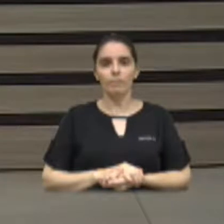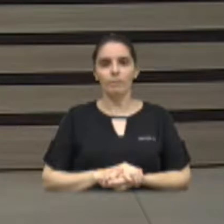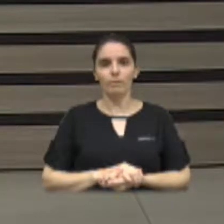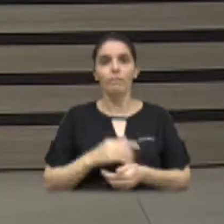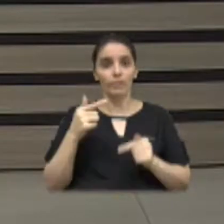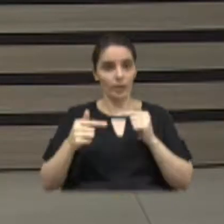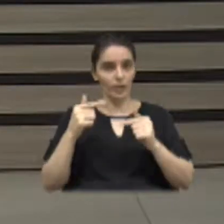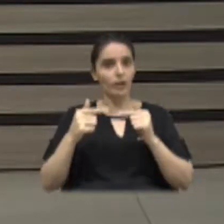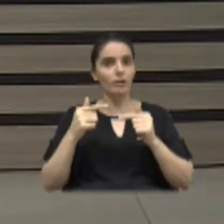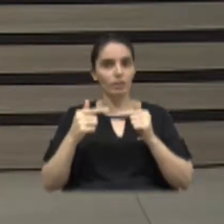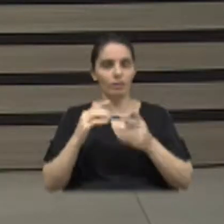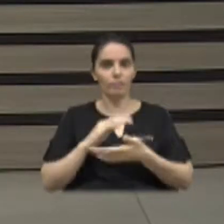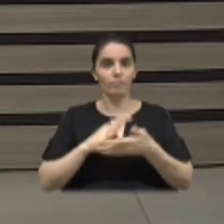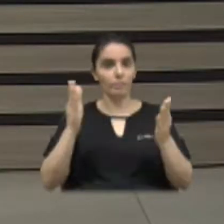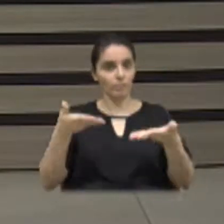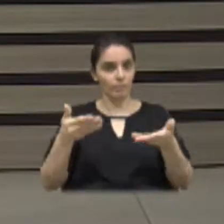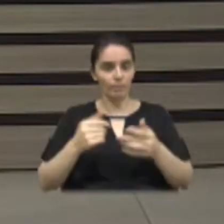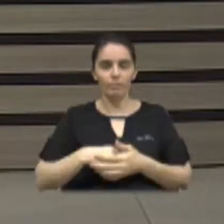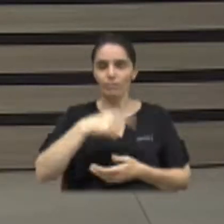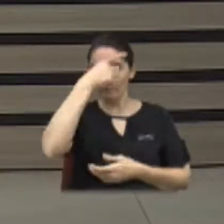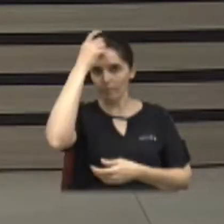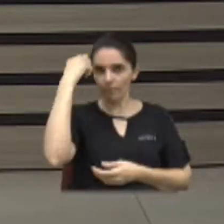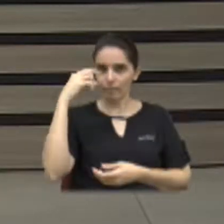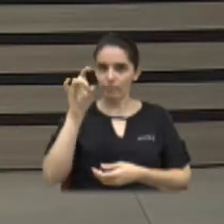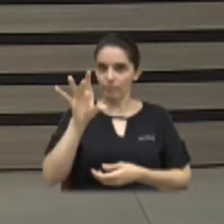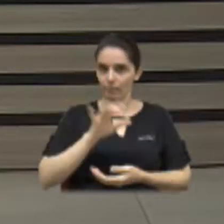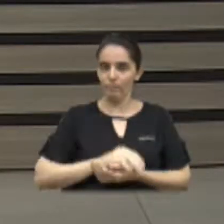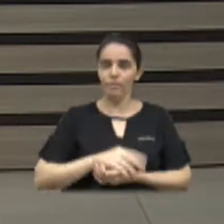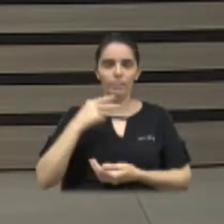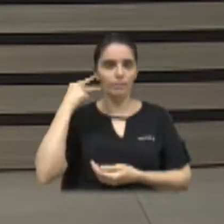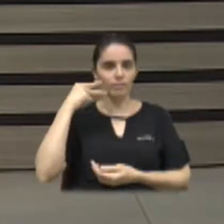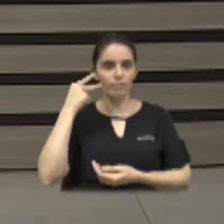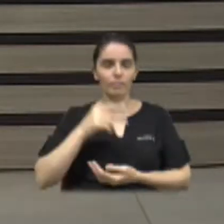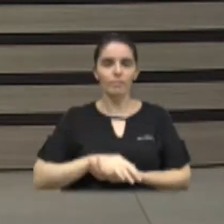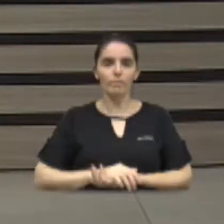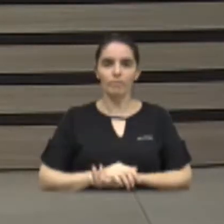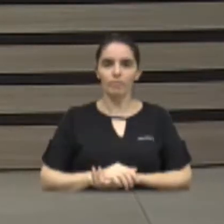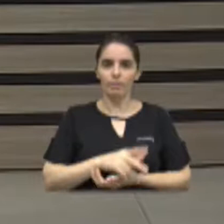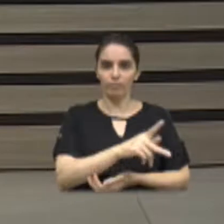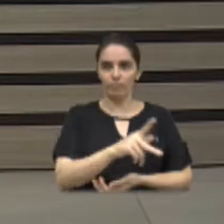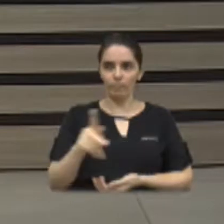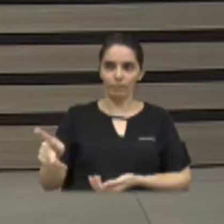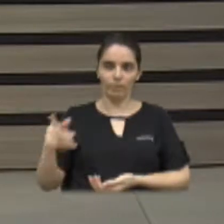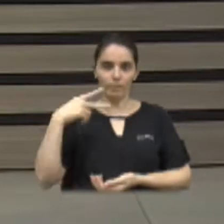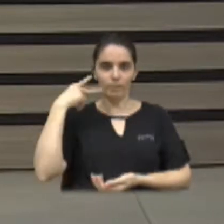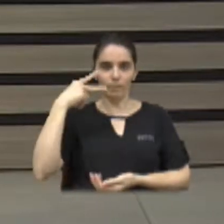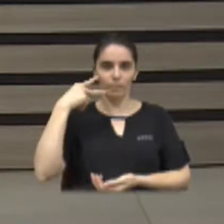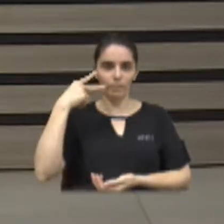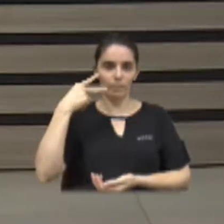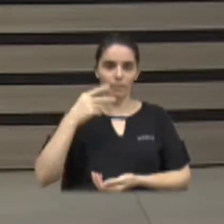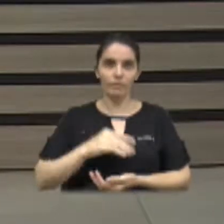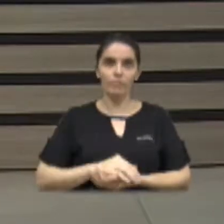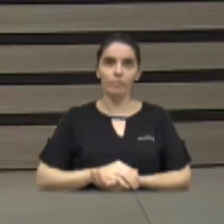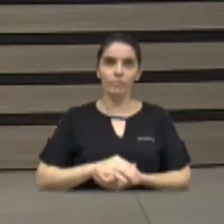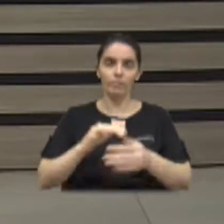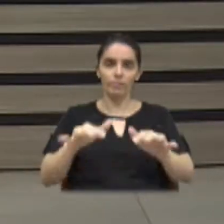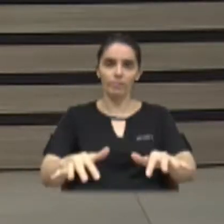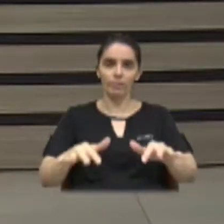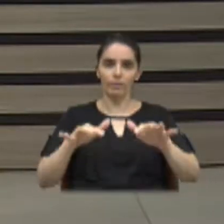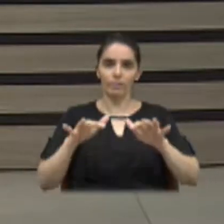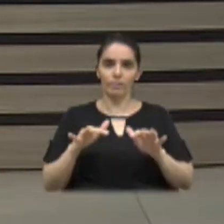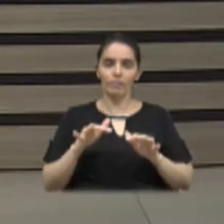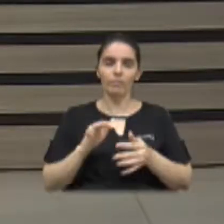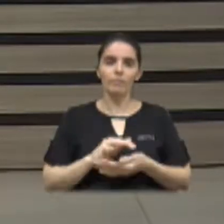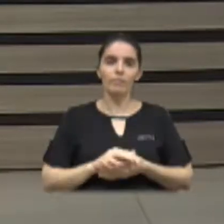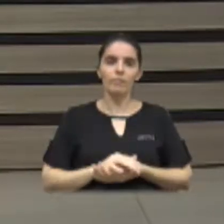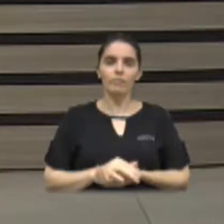Continue com a palavra, vereador Wagner Barbosa. Senhor presidente, nobres pares, público presente,